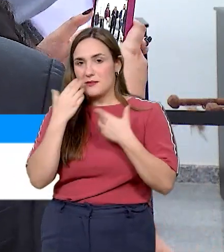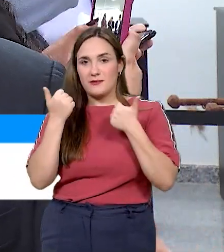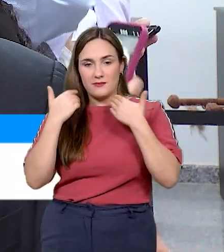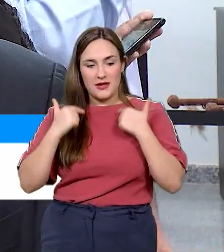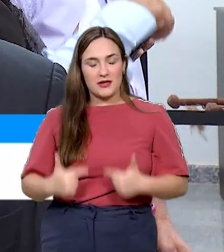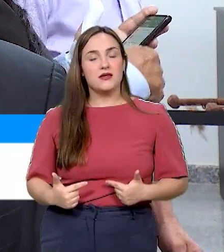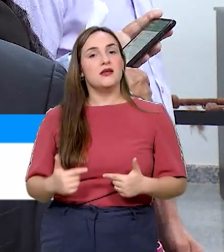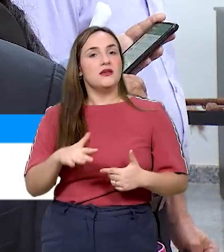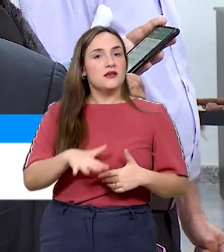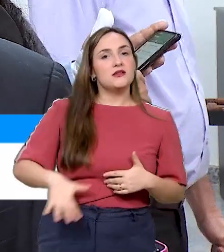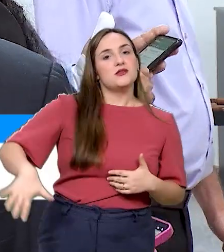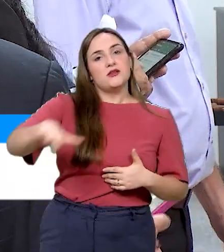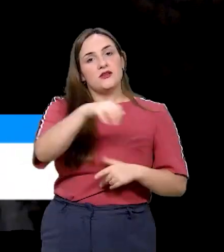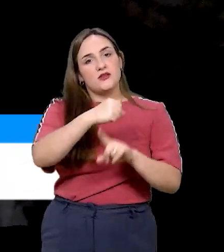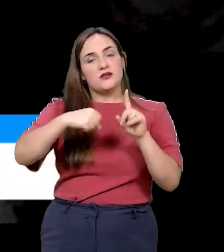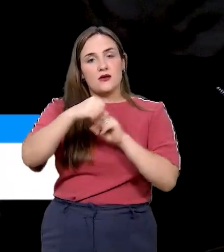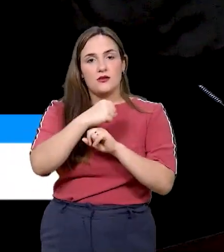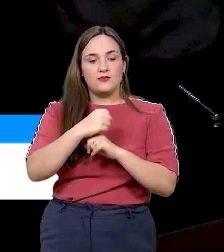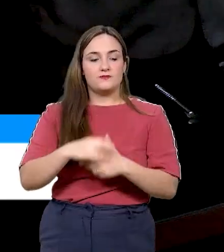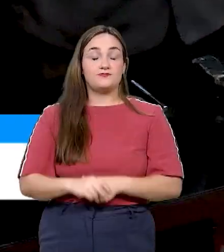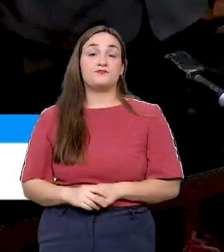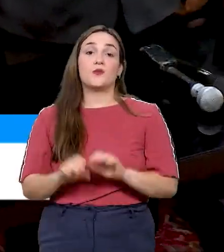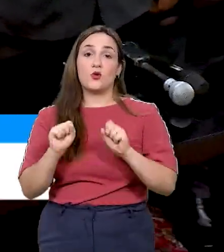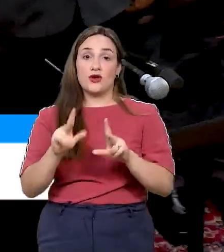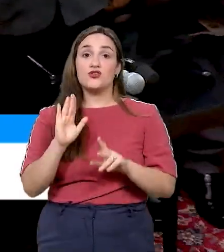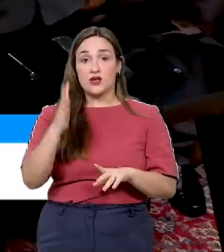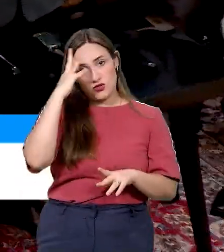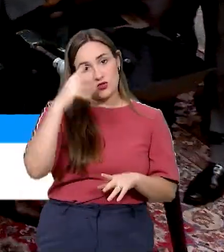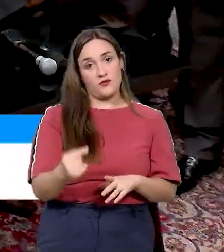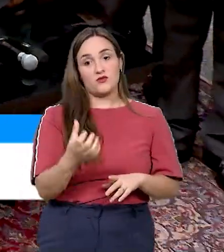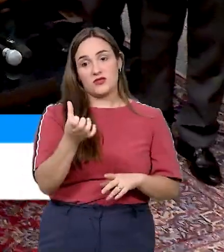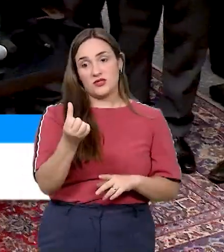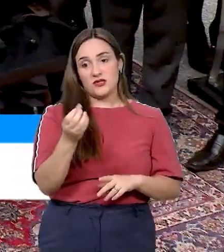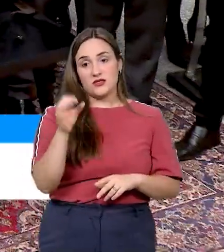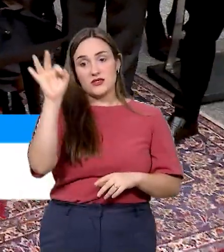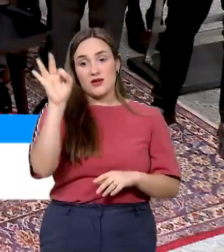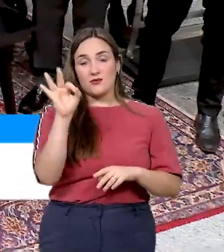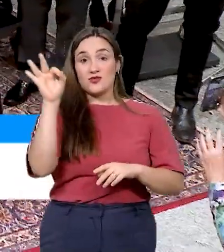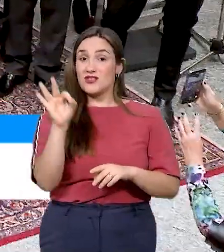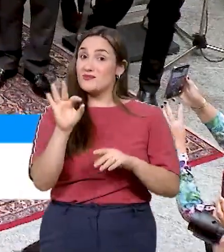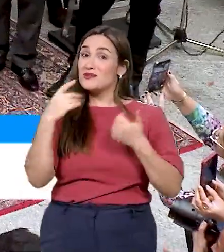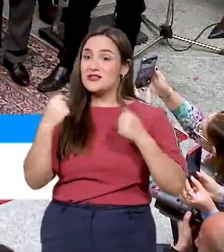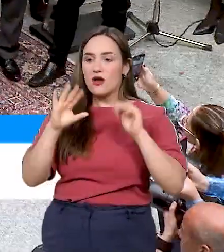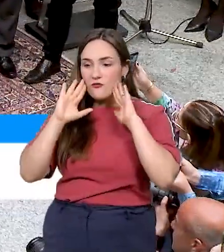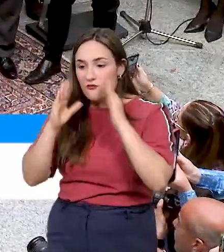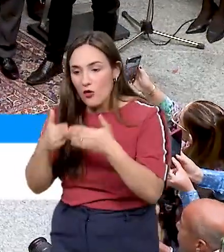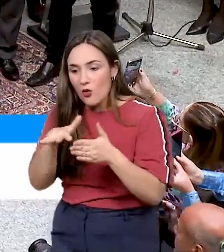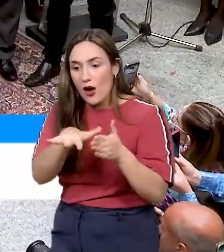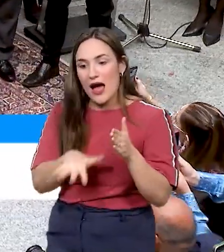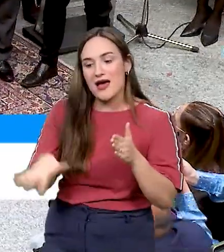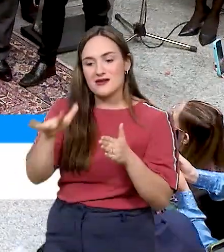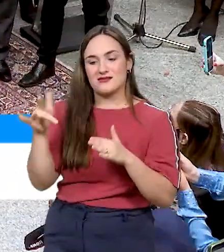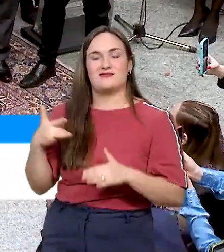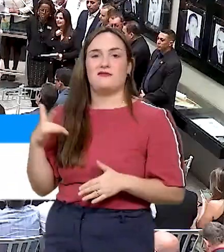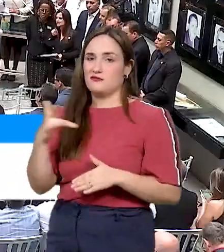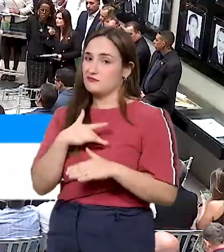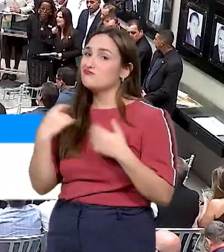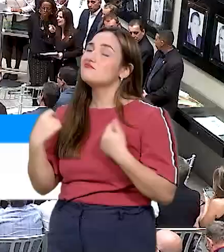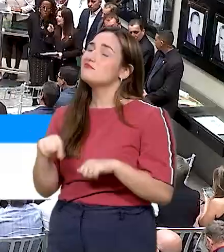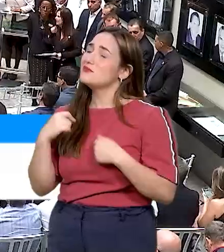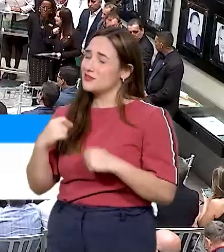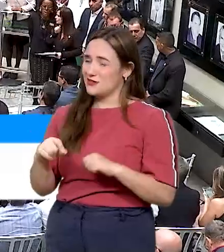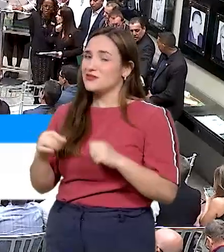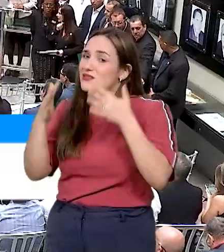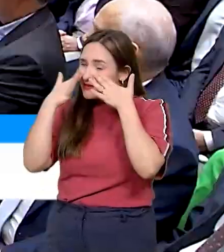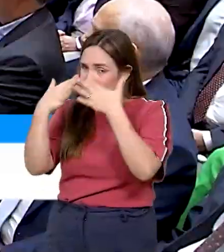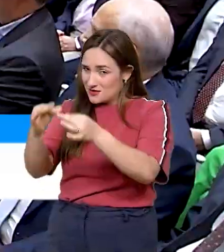estado efetivo de bem-estar social. Ficou definido que 60% do valor das emendas serão destinados à saúde, uma área